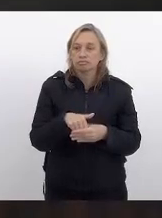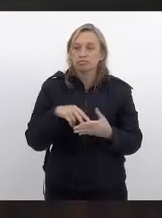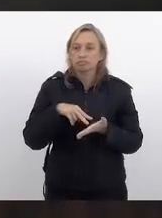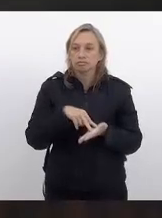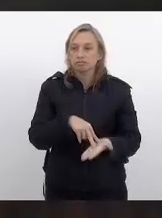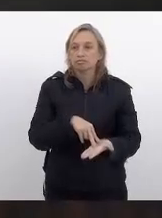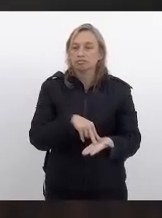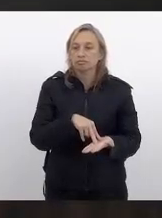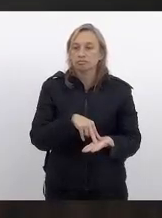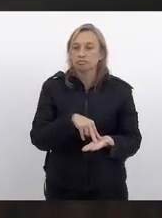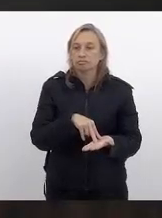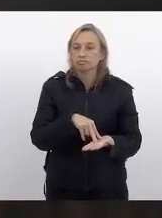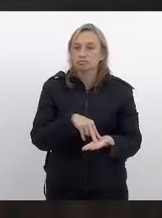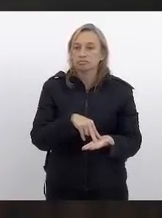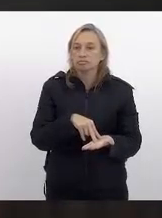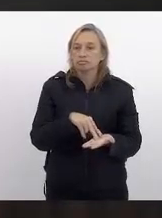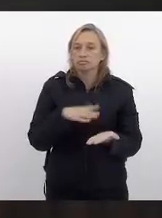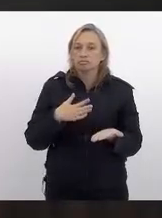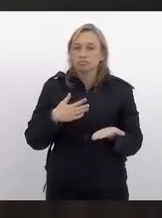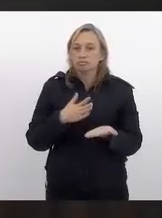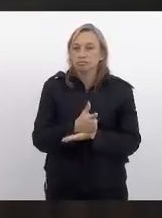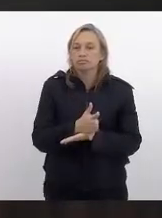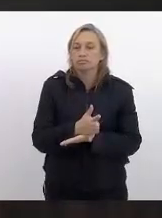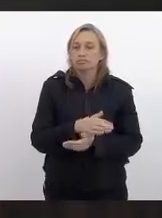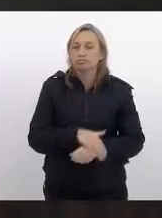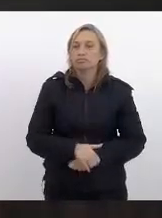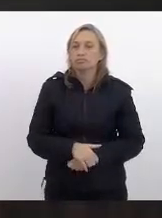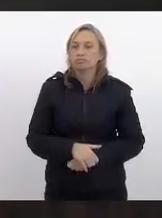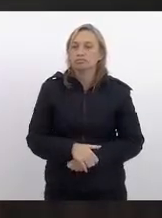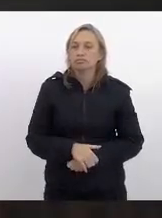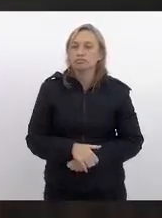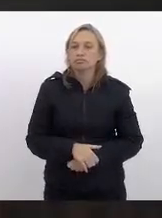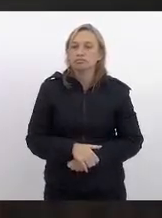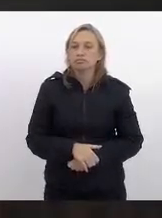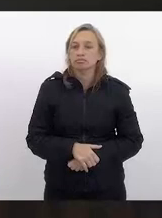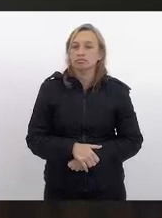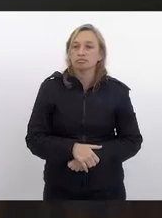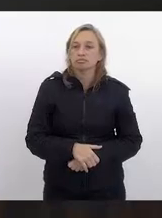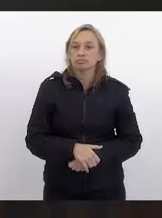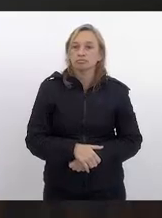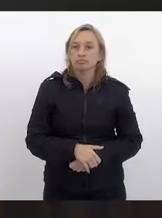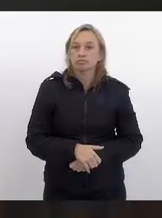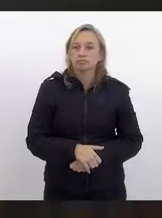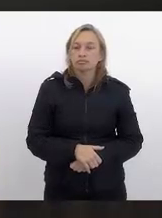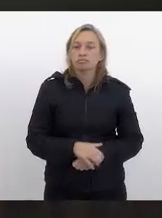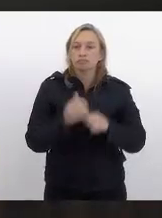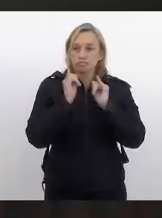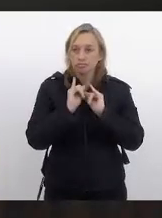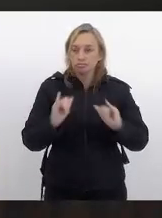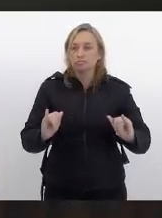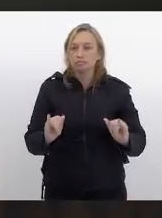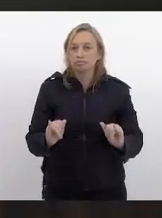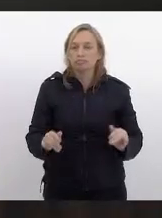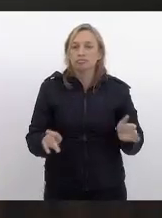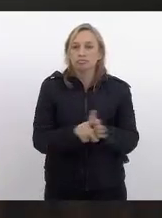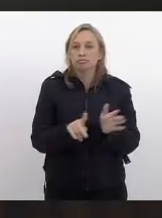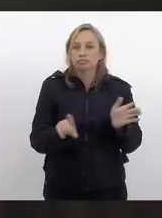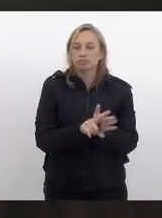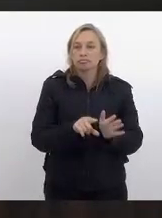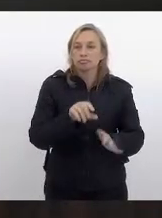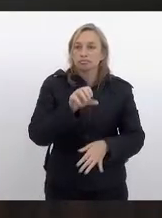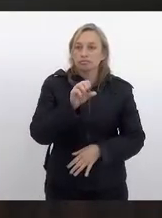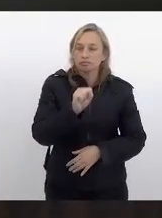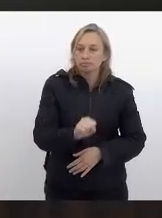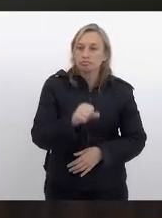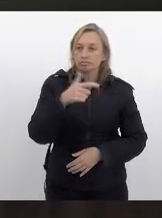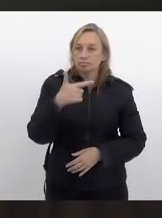votação os seus que a própria manutenção estão aprovada vai à promulgação anúncio projeto